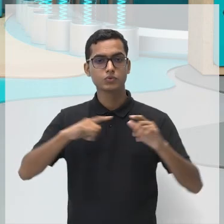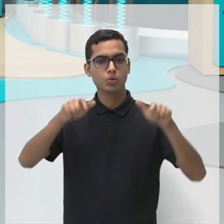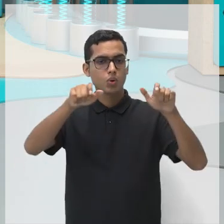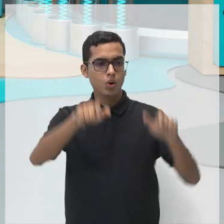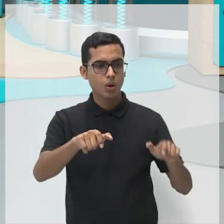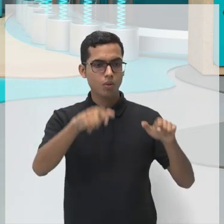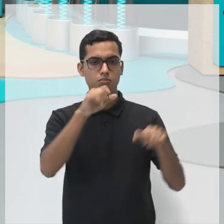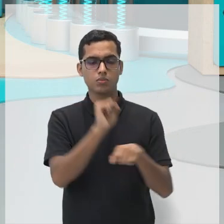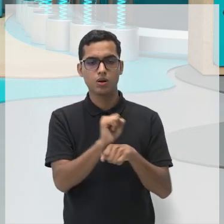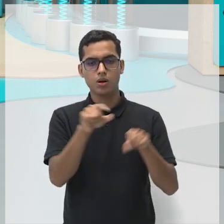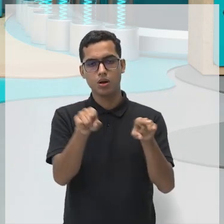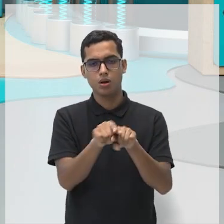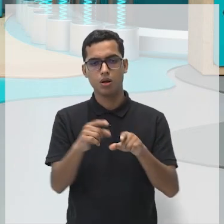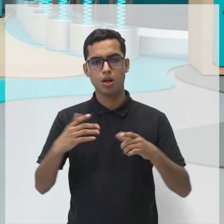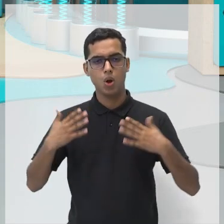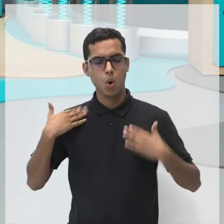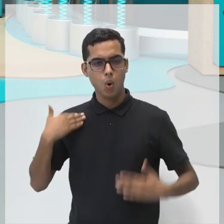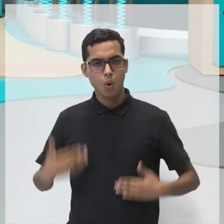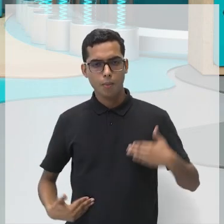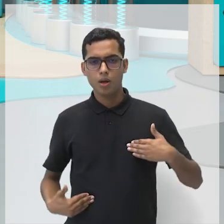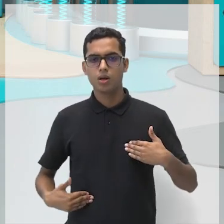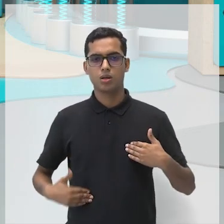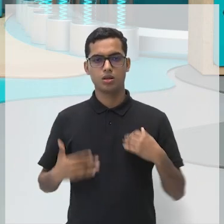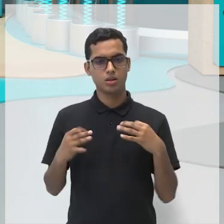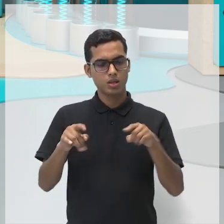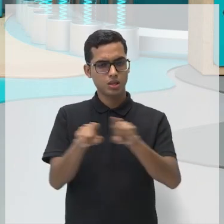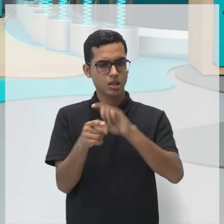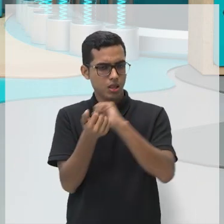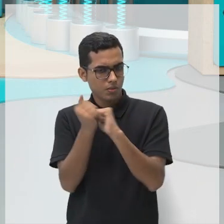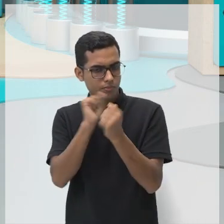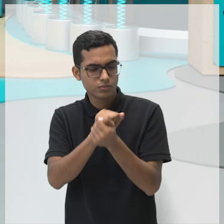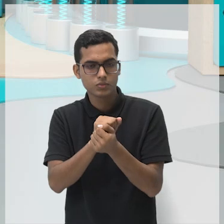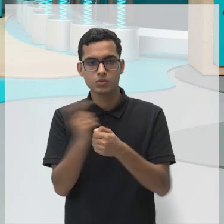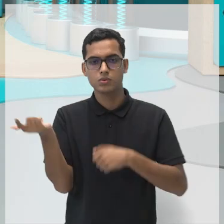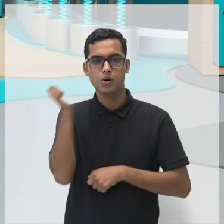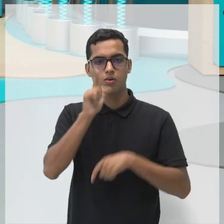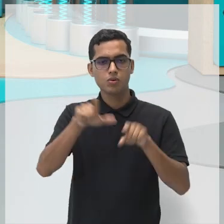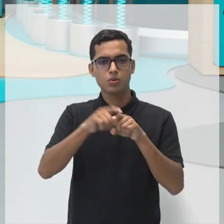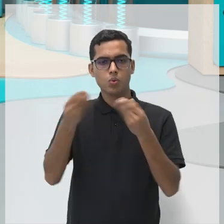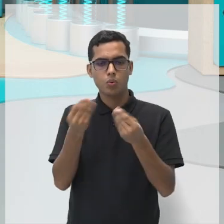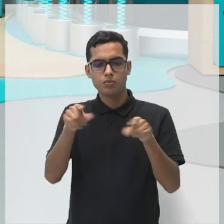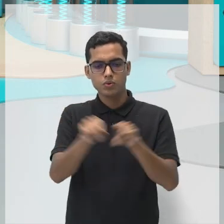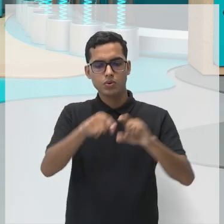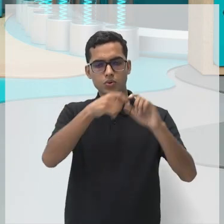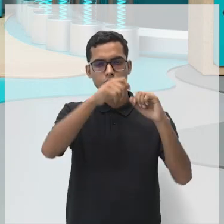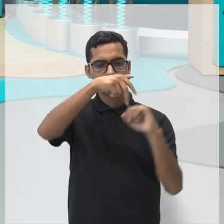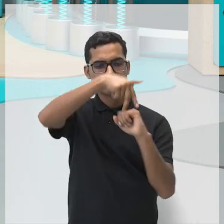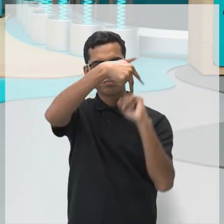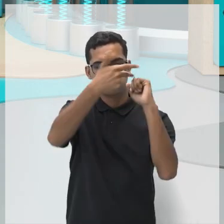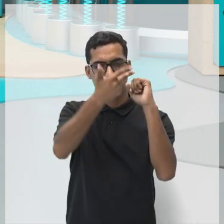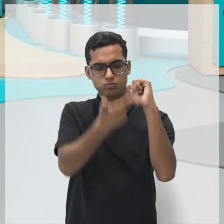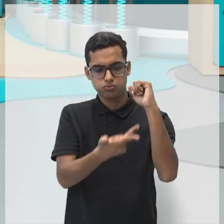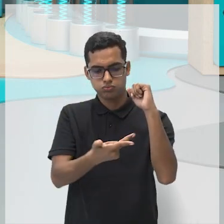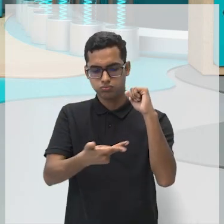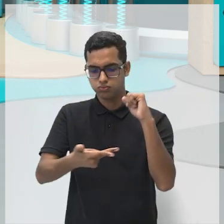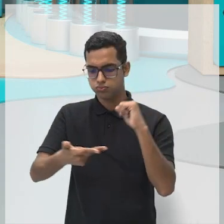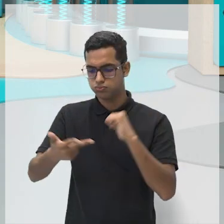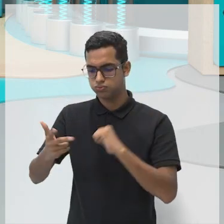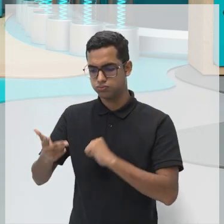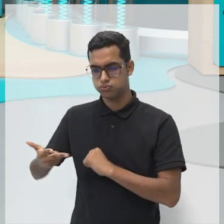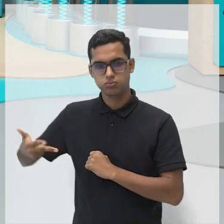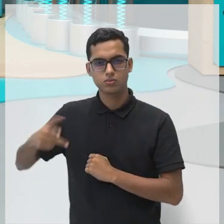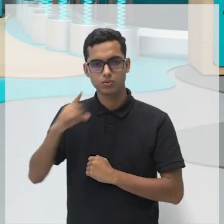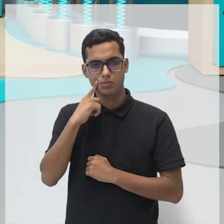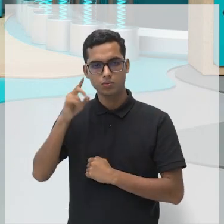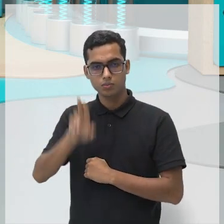estático, algumas roupas mais adaptadas que proporcionam ali a experiência de um voo, um deslocamento melhor ali pela aerodinâmica,